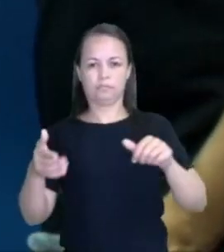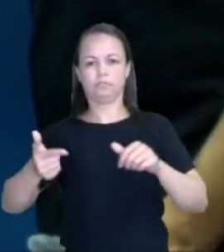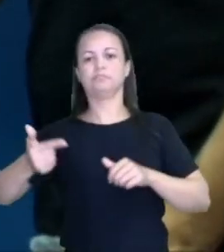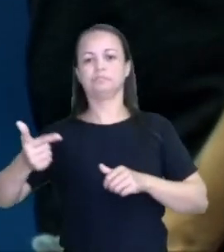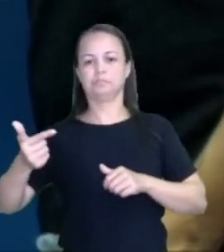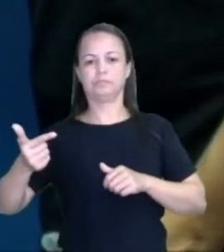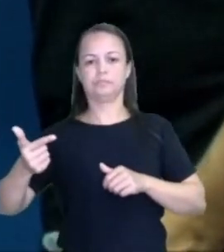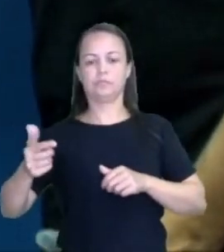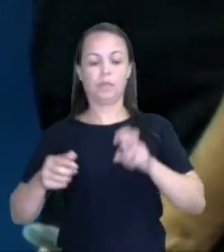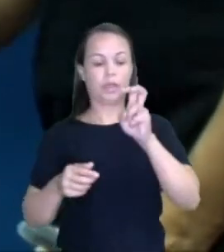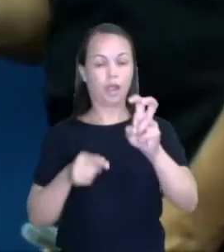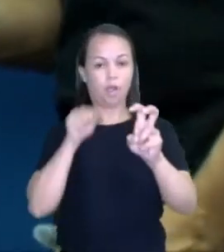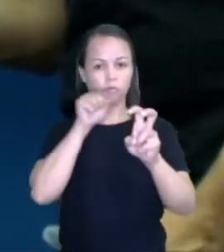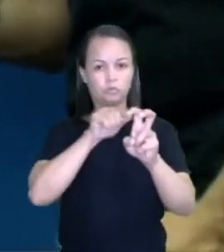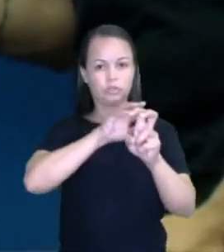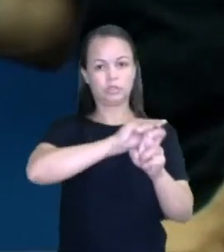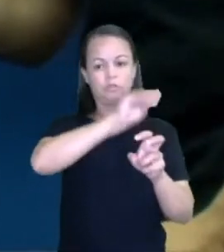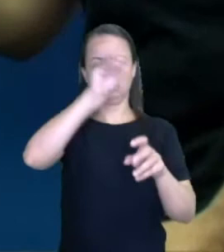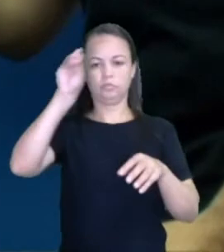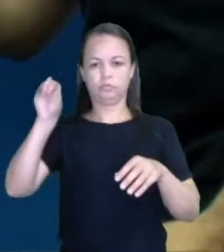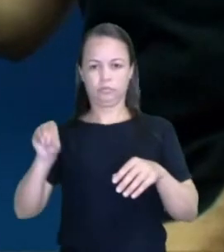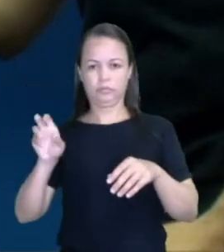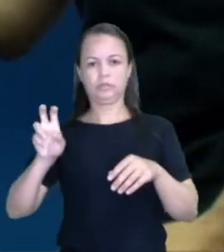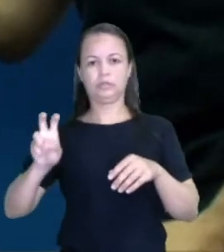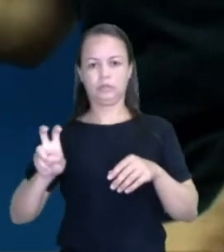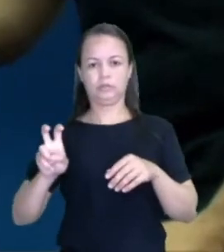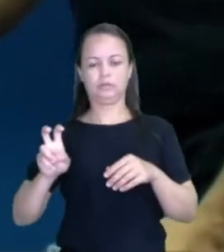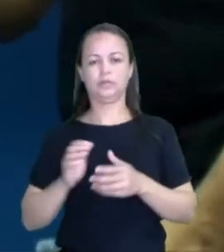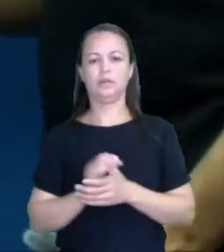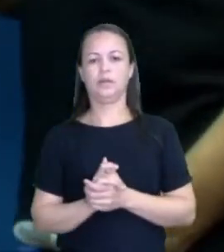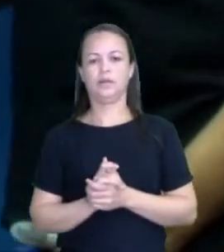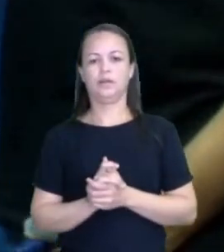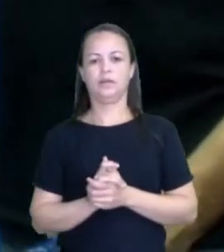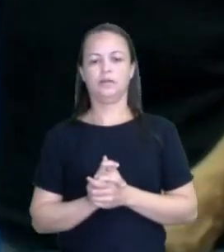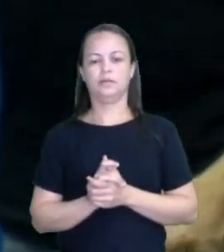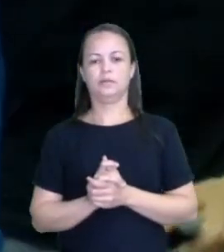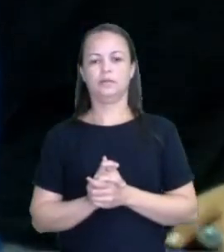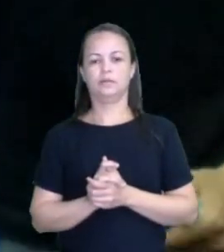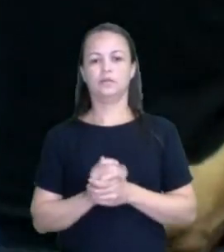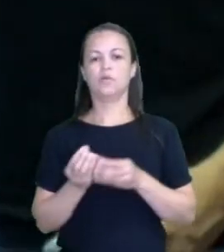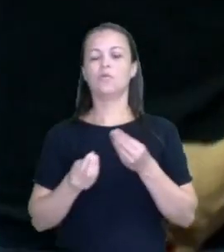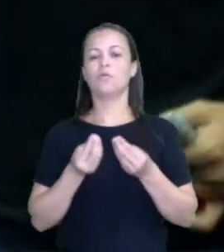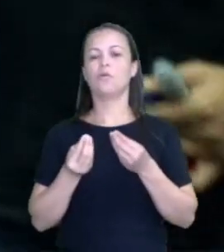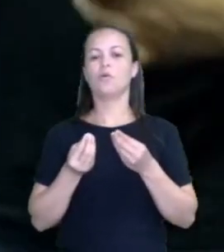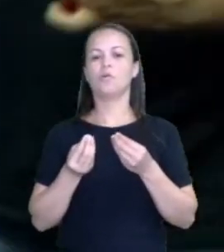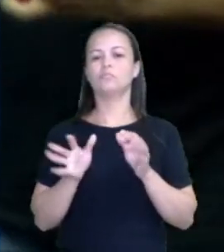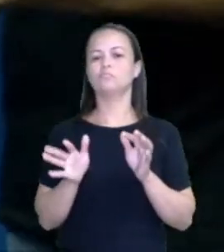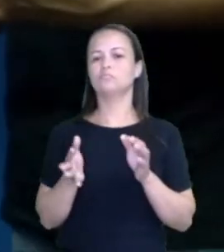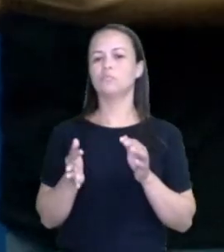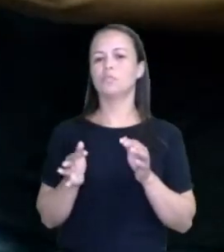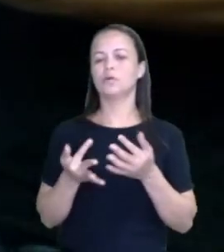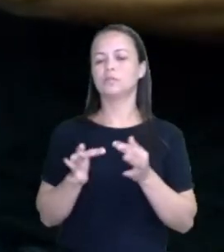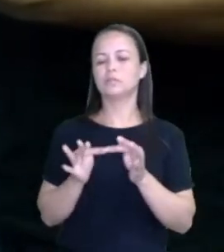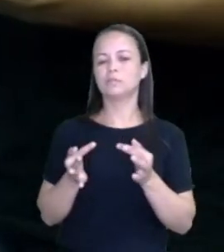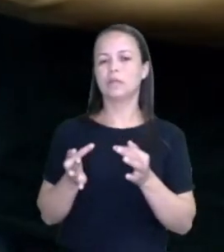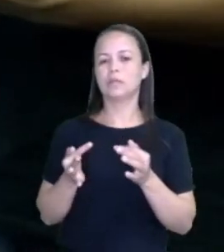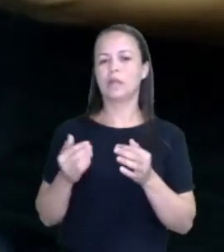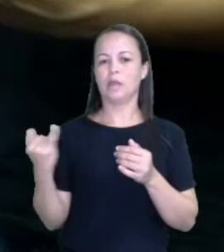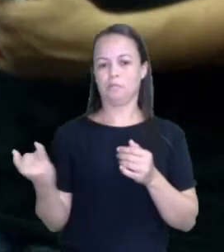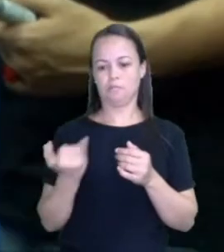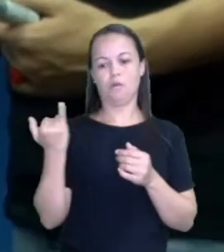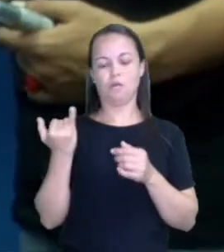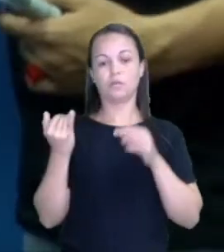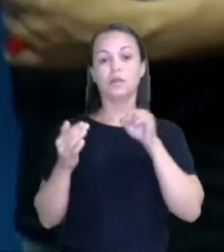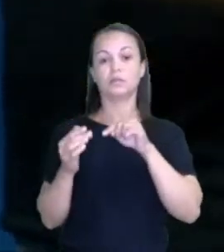Então, vou pegar esse 5 e jogar para cá, ó. com um detalhezinho super importante aqui,